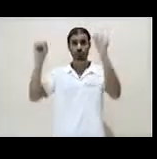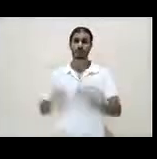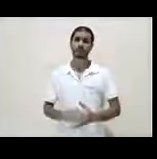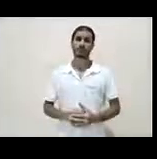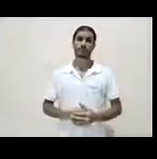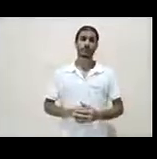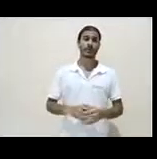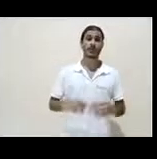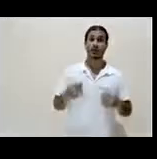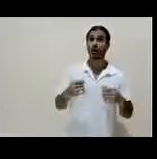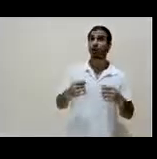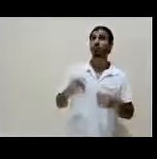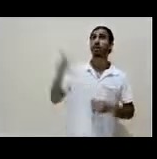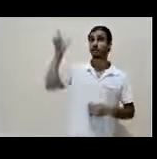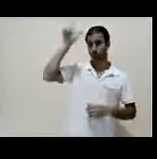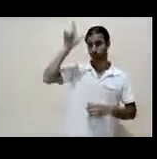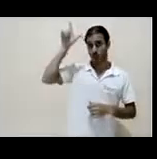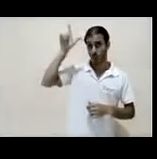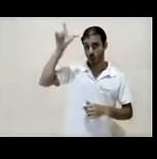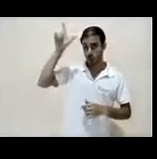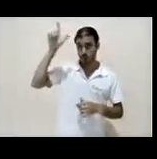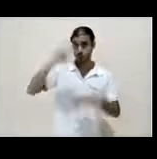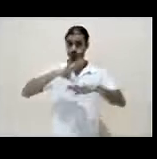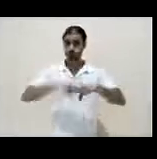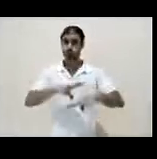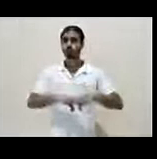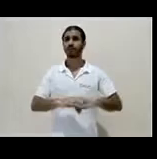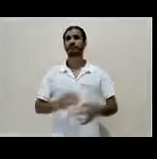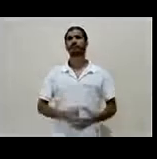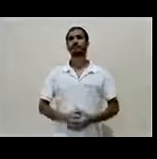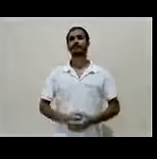realizar essas avaliações diagnósticas, né?